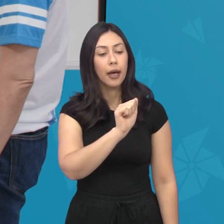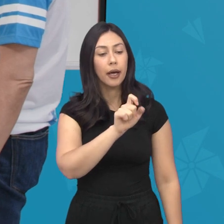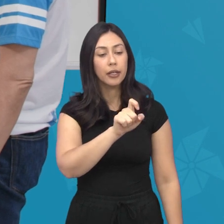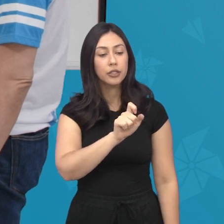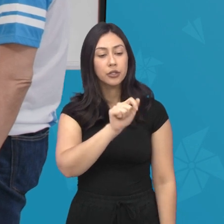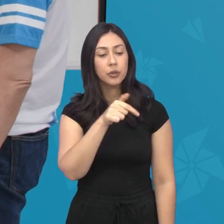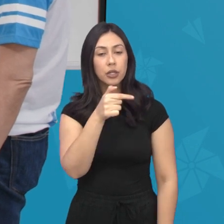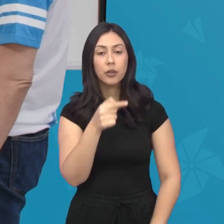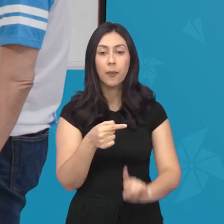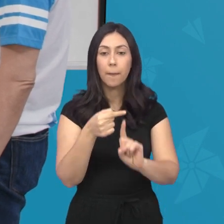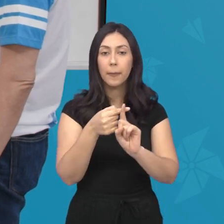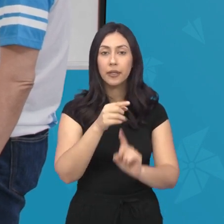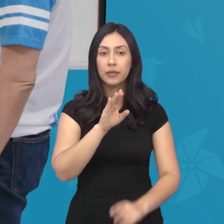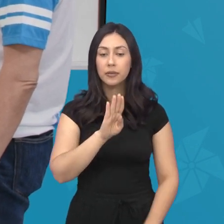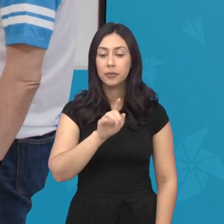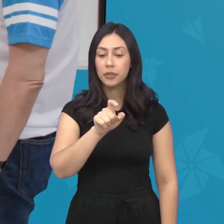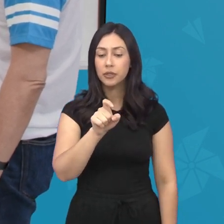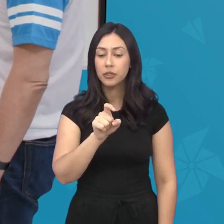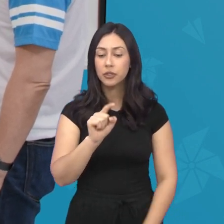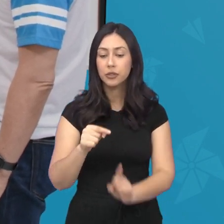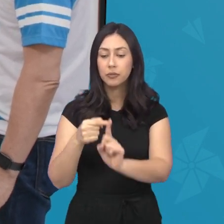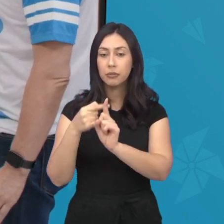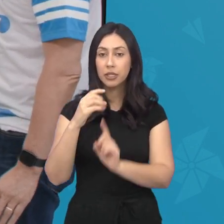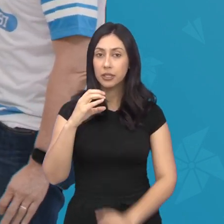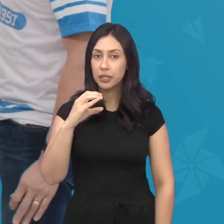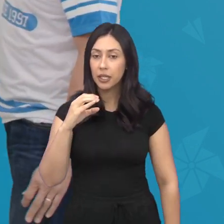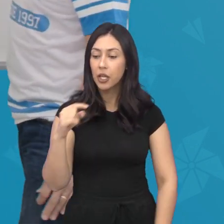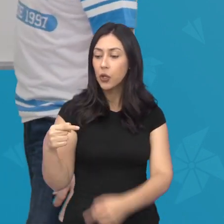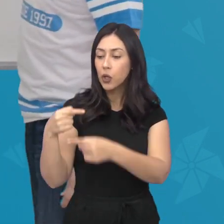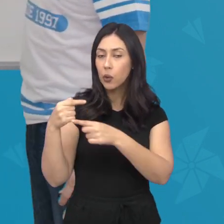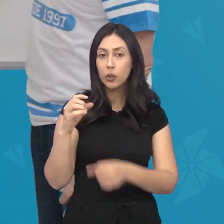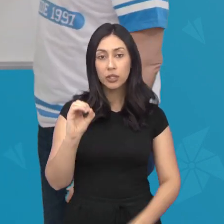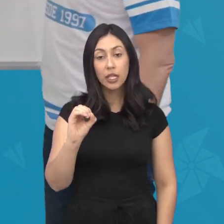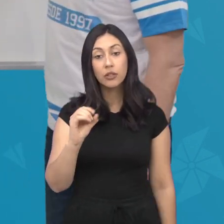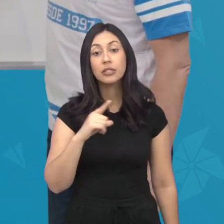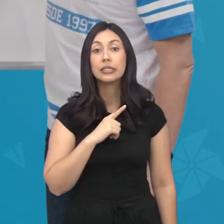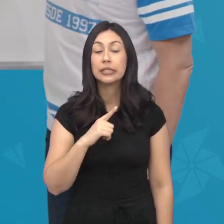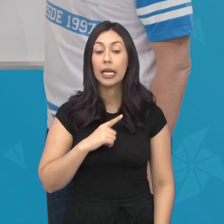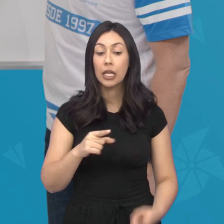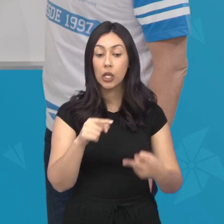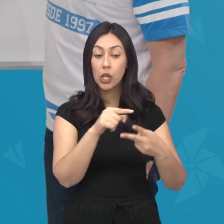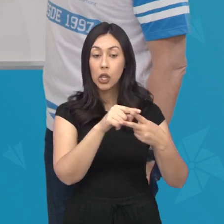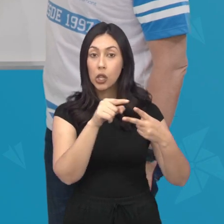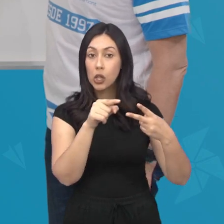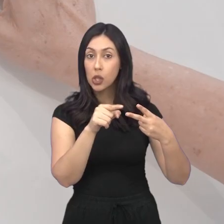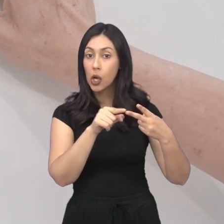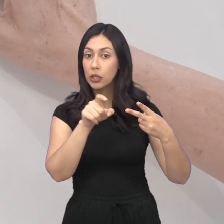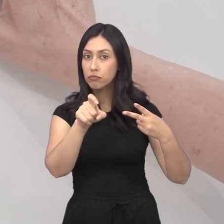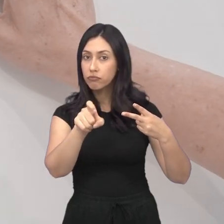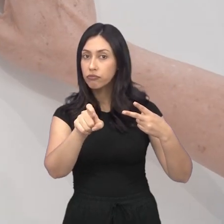bx mais c igual a 0, ela tem duas raízes.